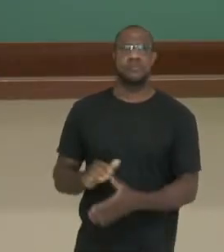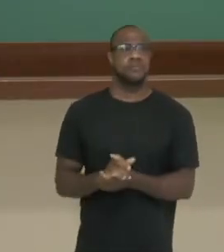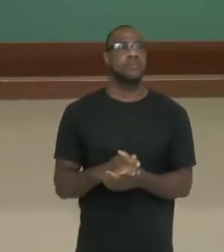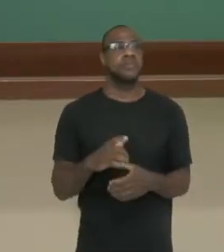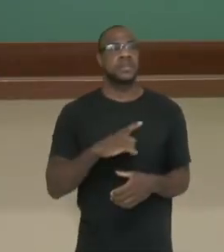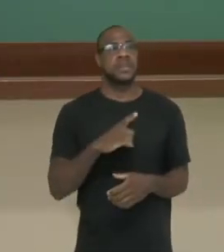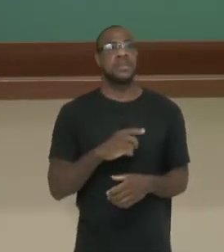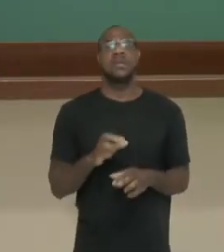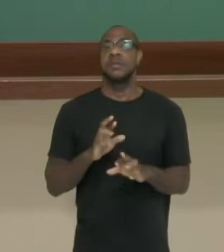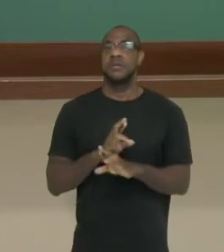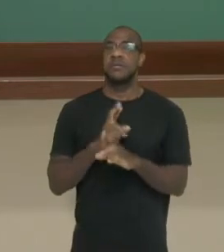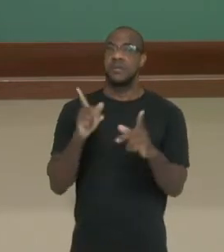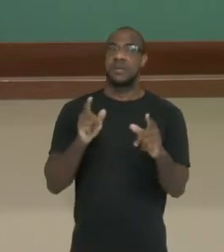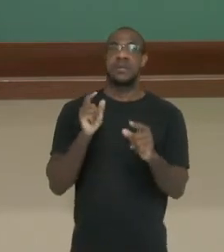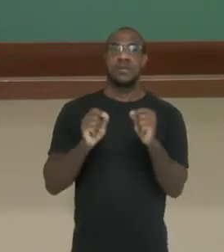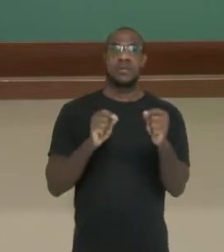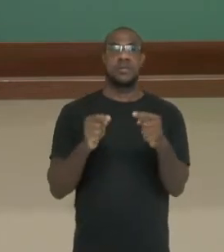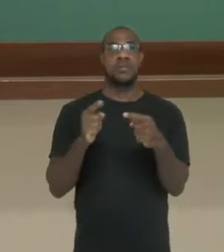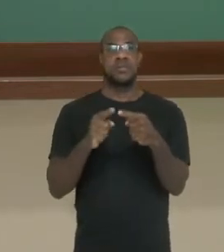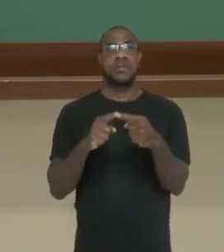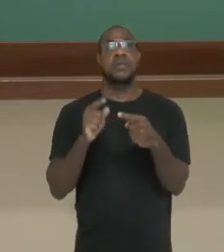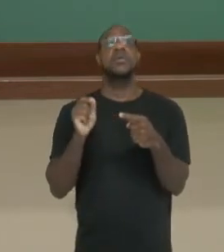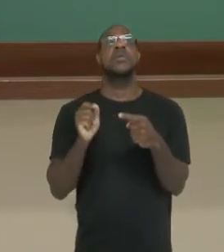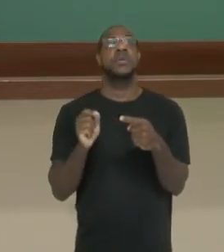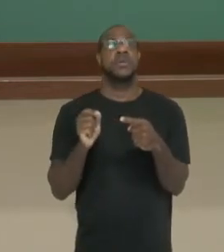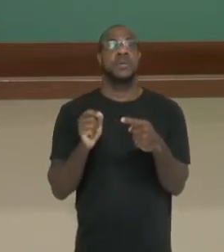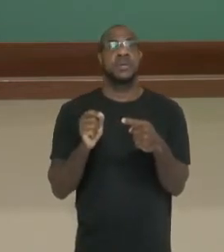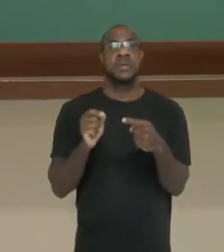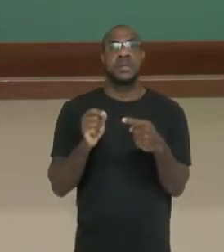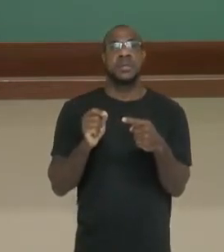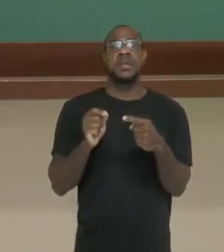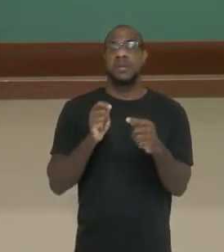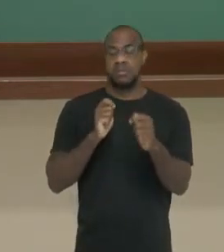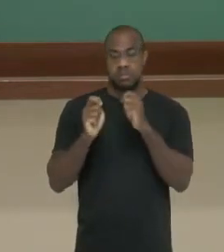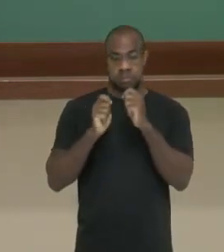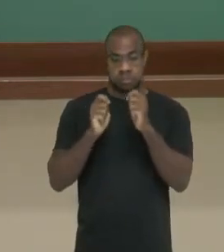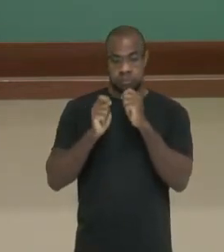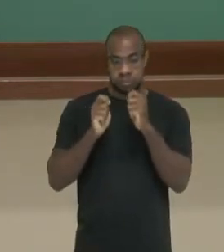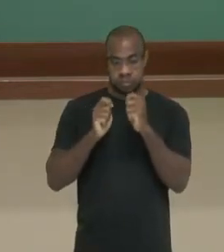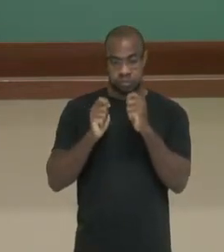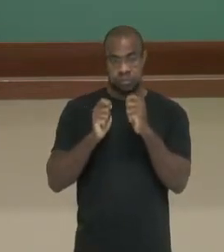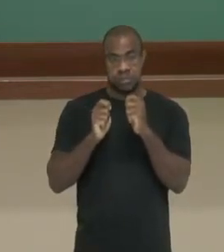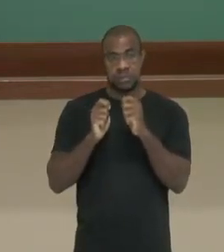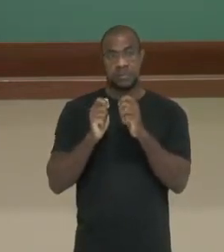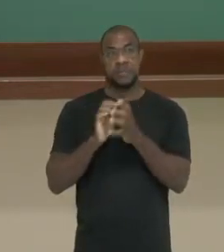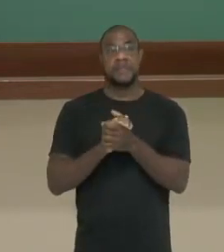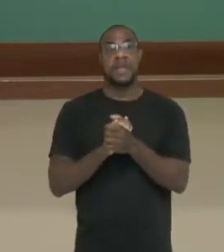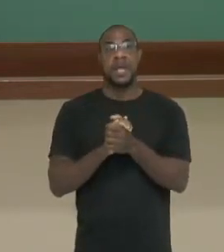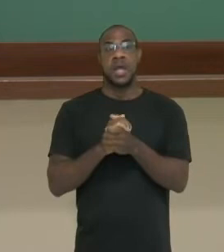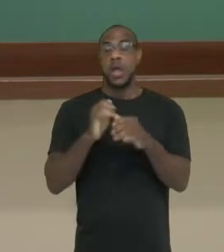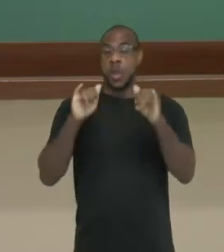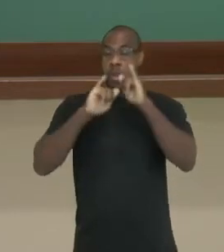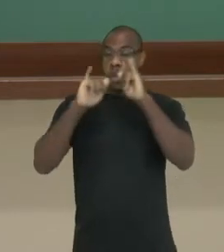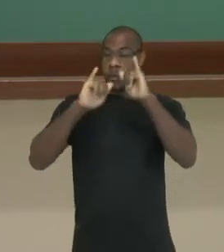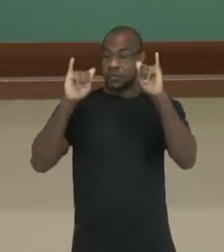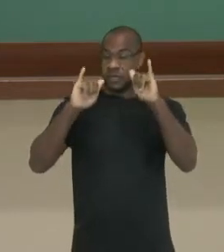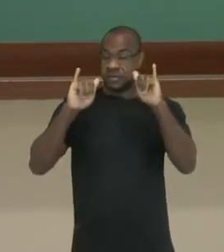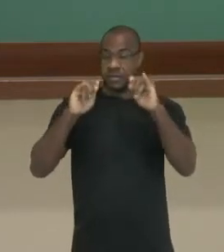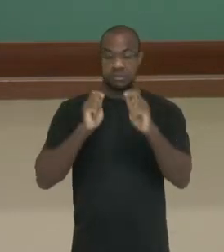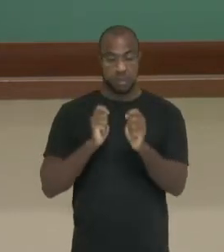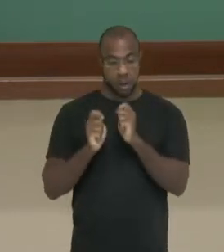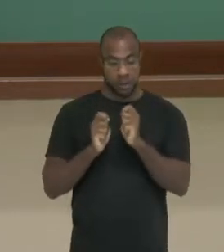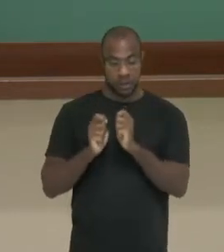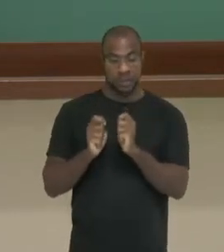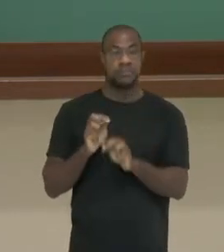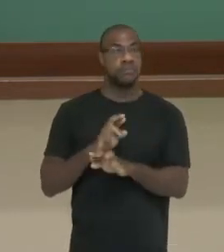uma diferença aqui sendo apresentada para vocês entre reportagem e notícia. Na reportagem, vocês percebem